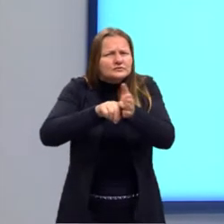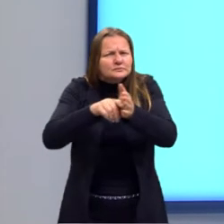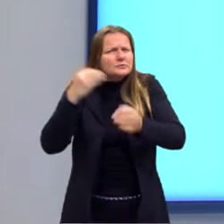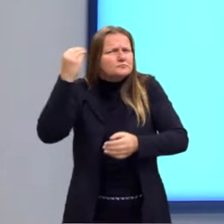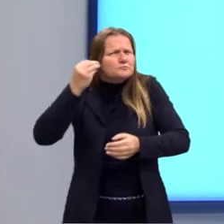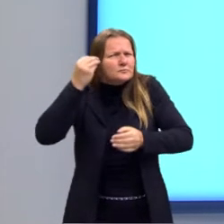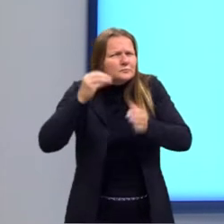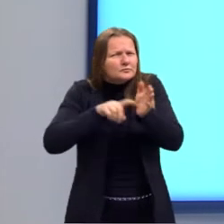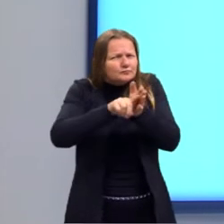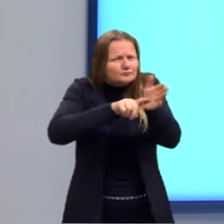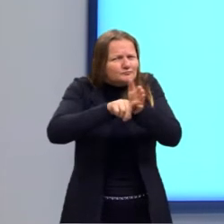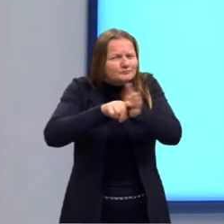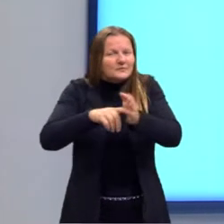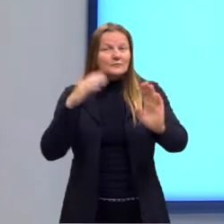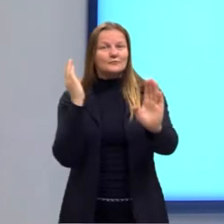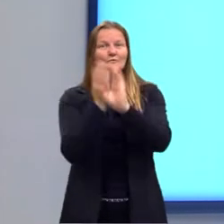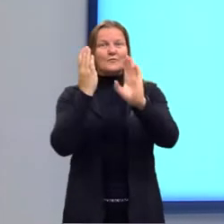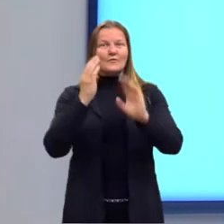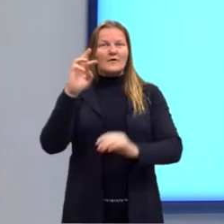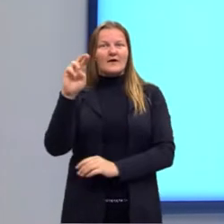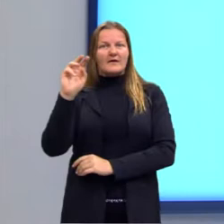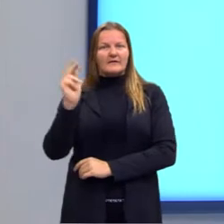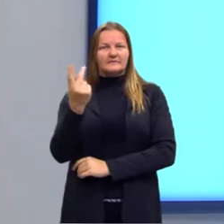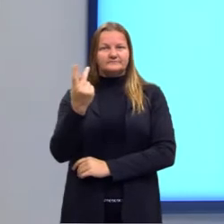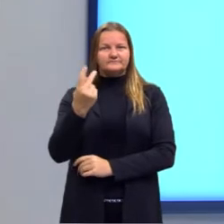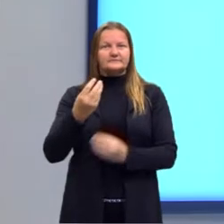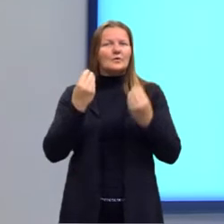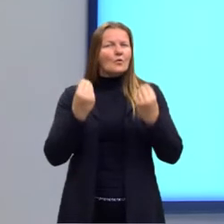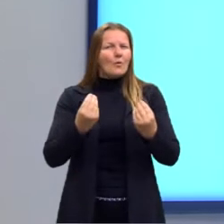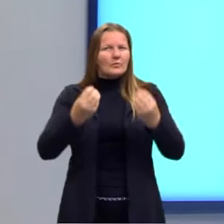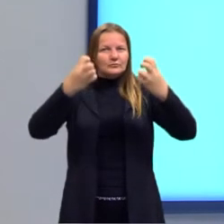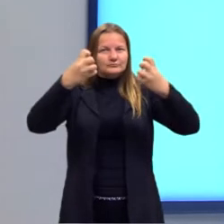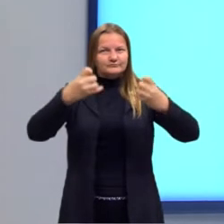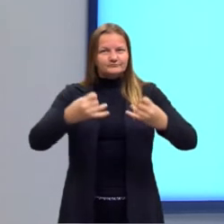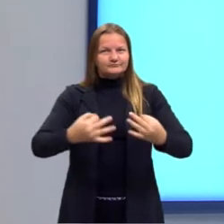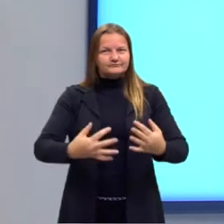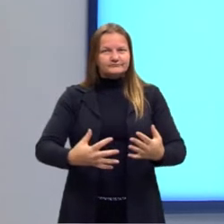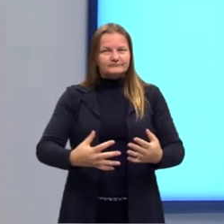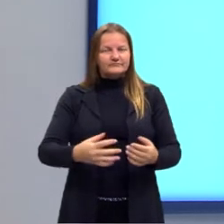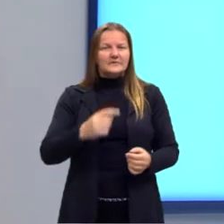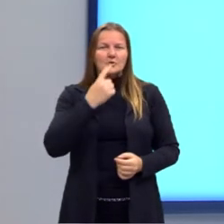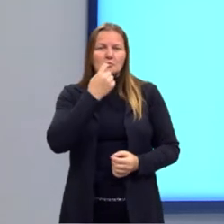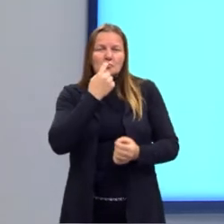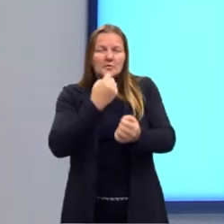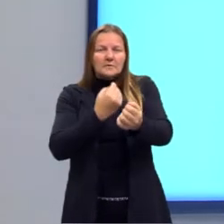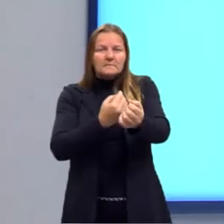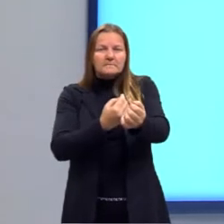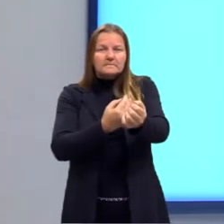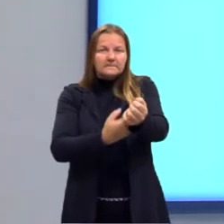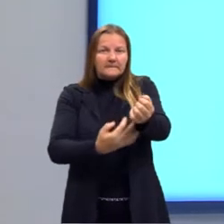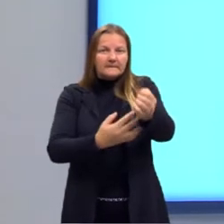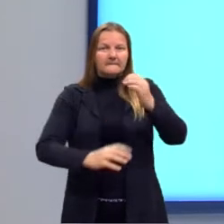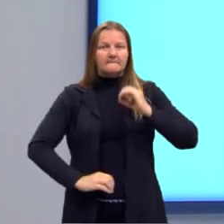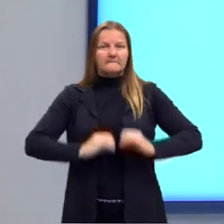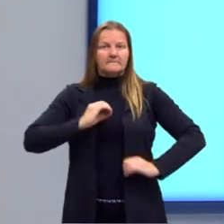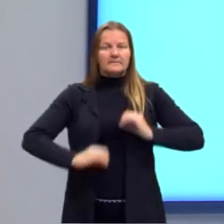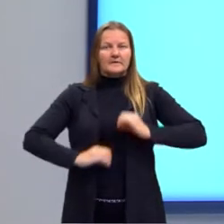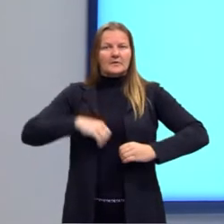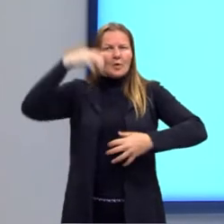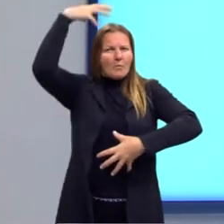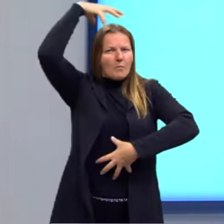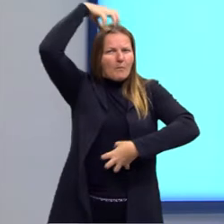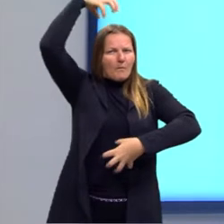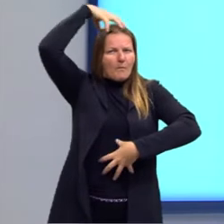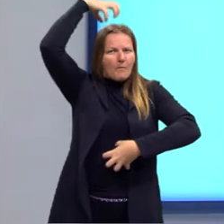para descobrir o fator Rh então injetar um hemácias de macacos da espécie macaca